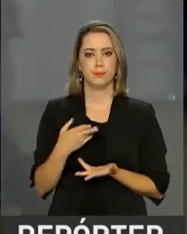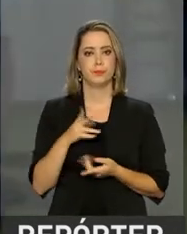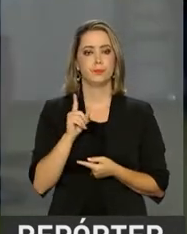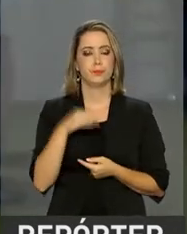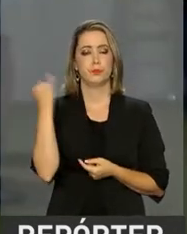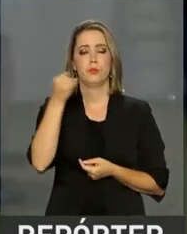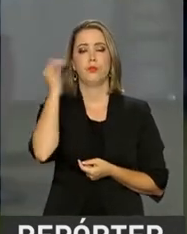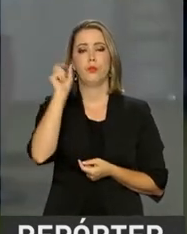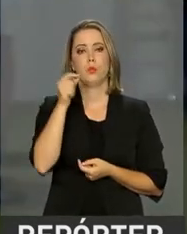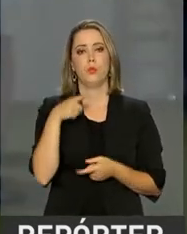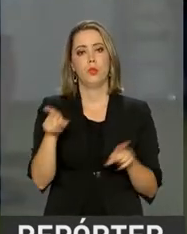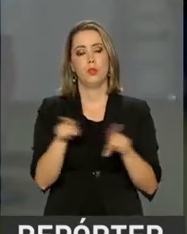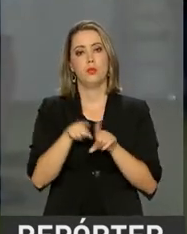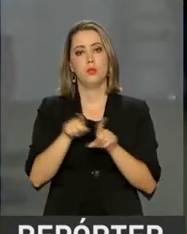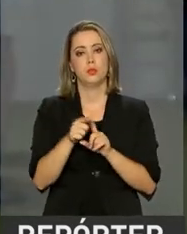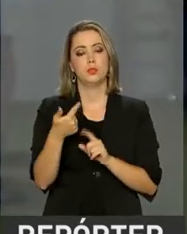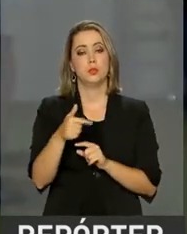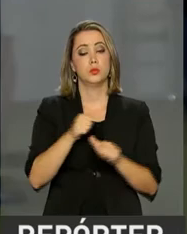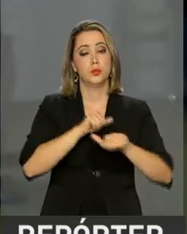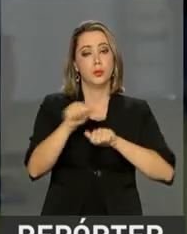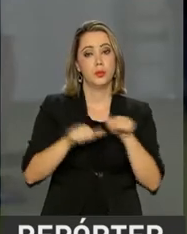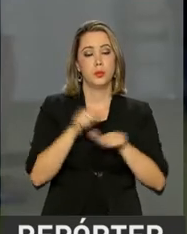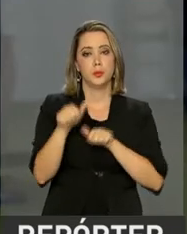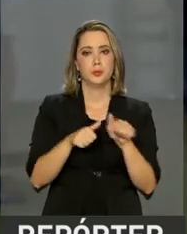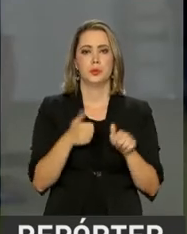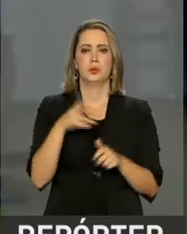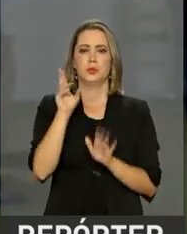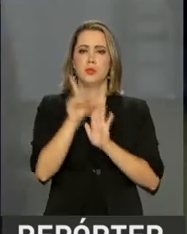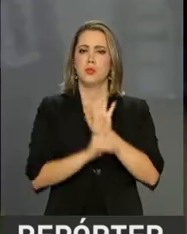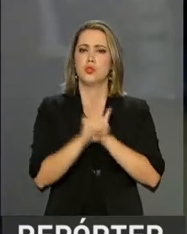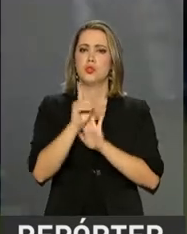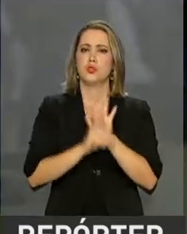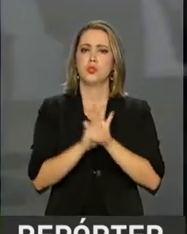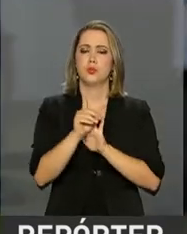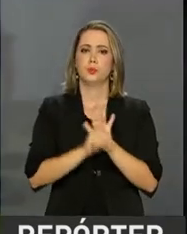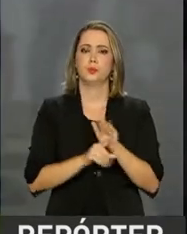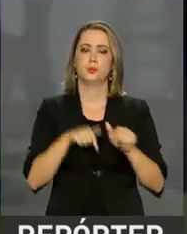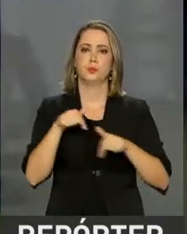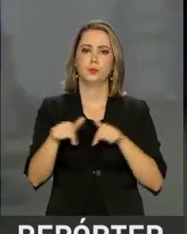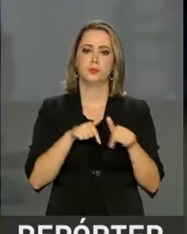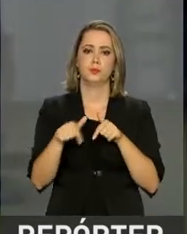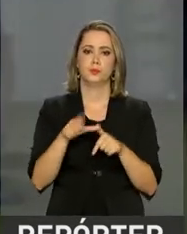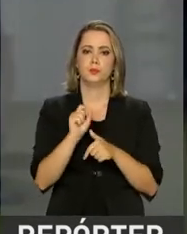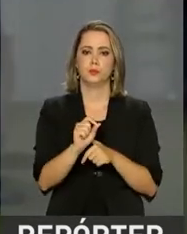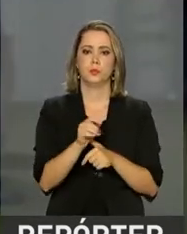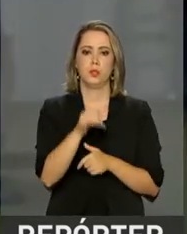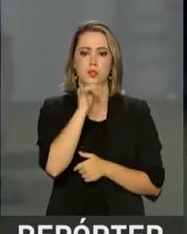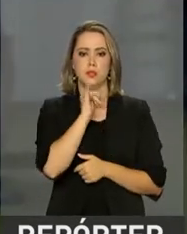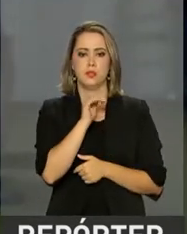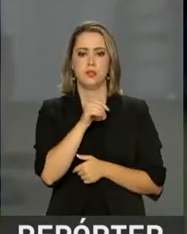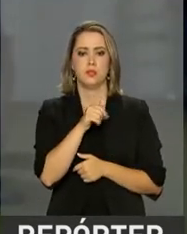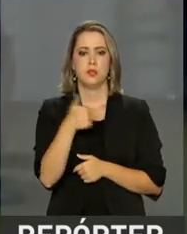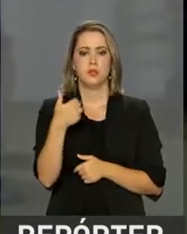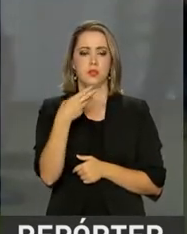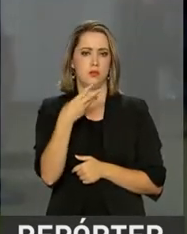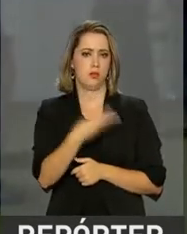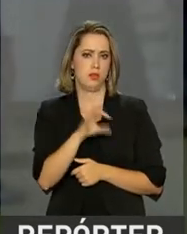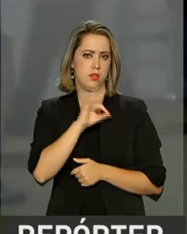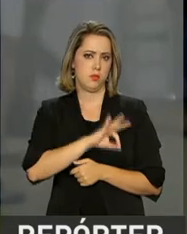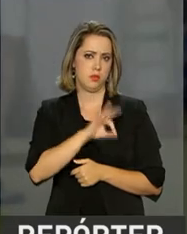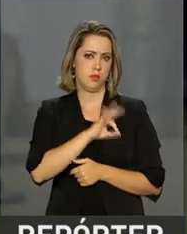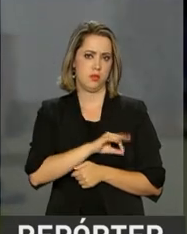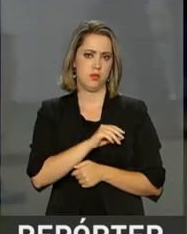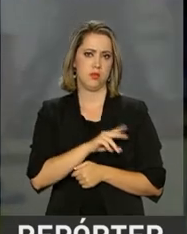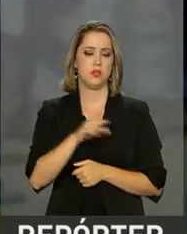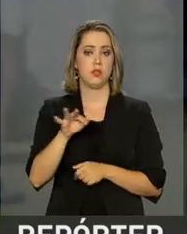que o projeto de lei não altera os direitos trabalhistas como por exemplo 13º férias remuneradas